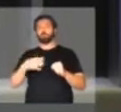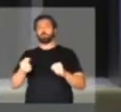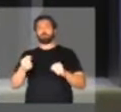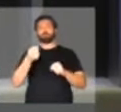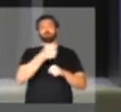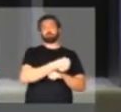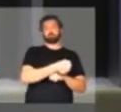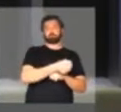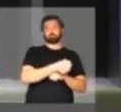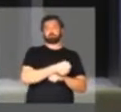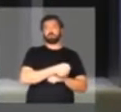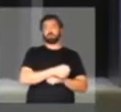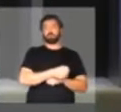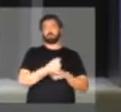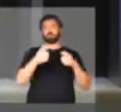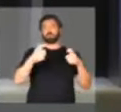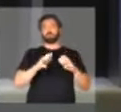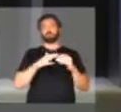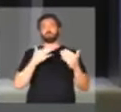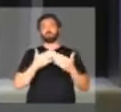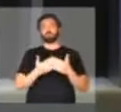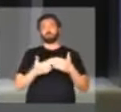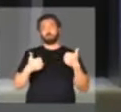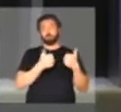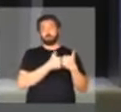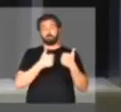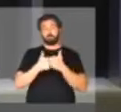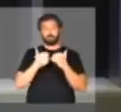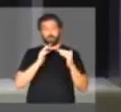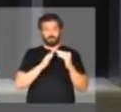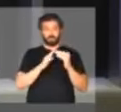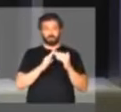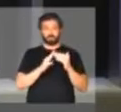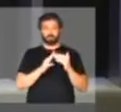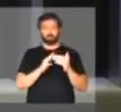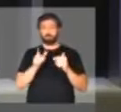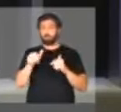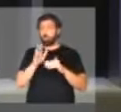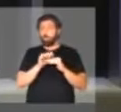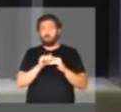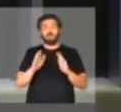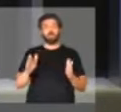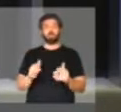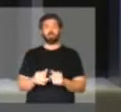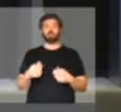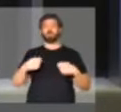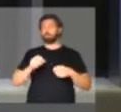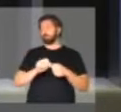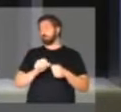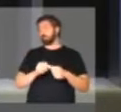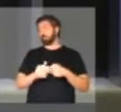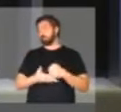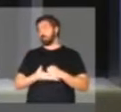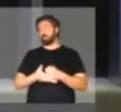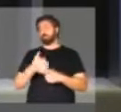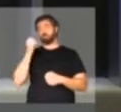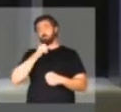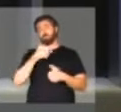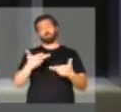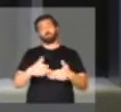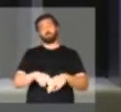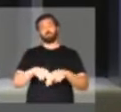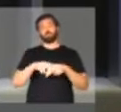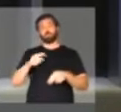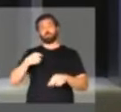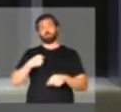filhos e suas filhas em escolas perto de sua residência. É o mínimo que temos que fazer pelas mulheres e, nesse